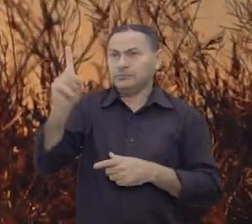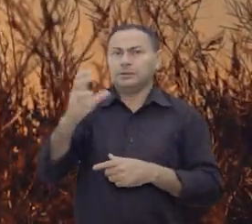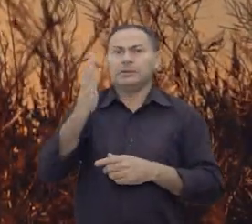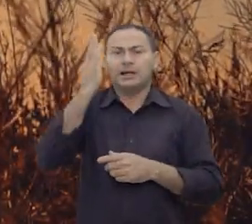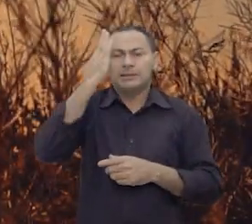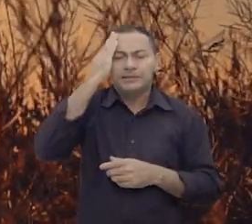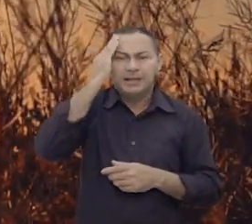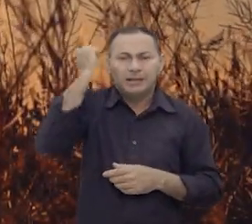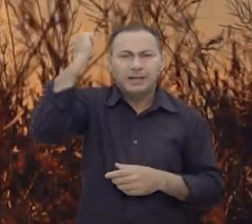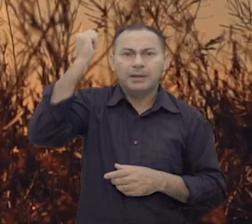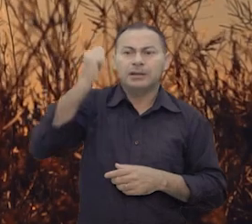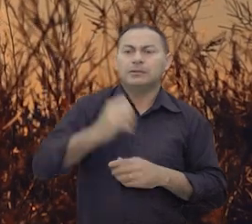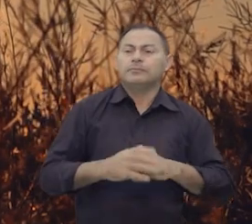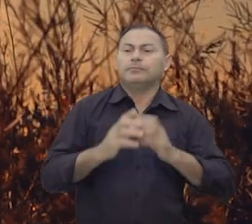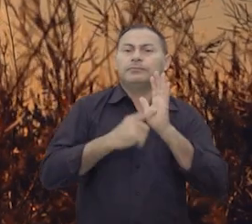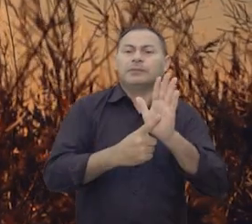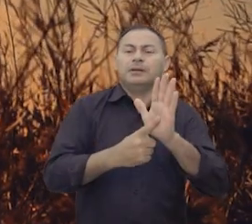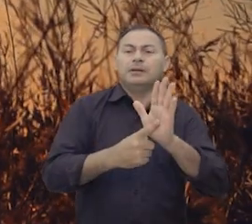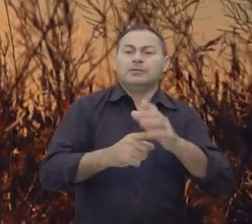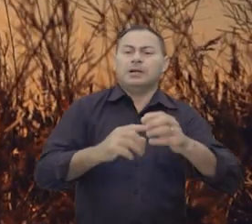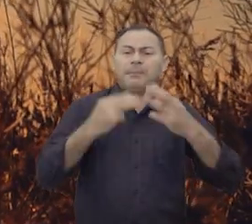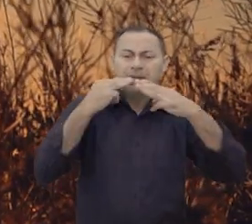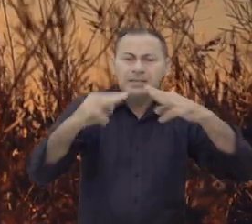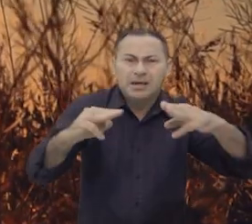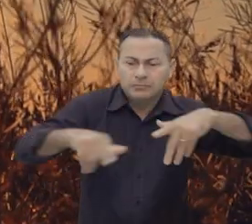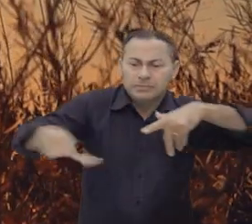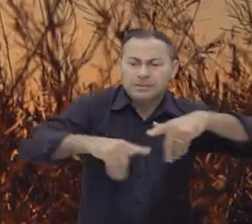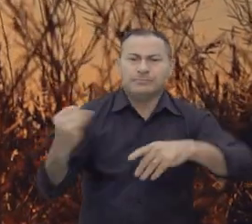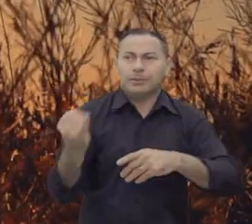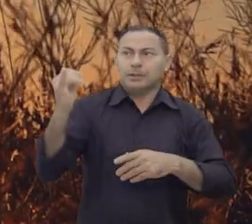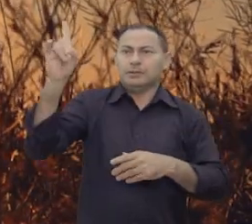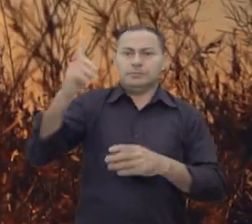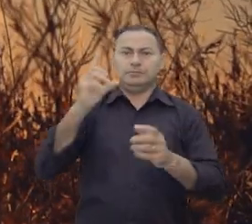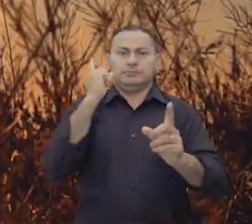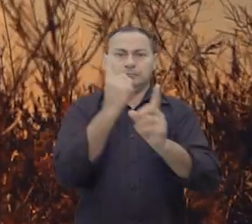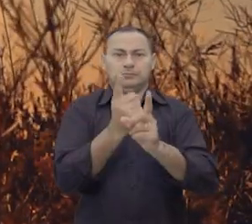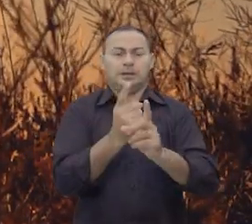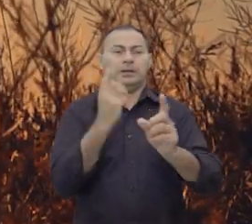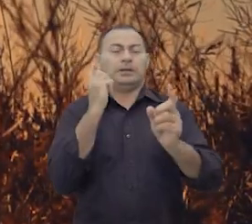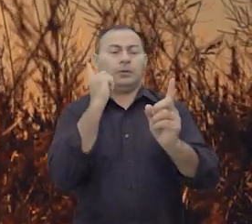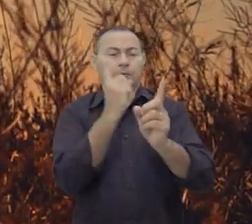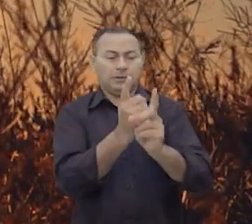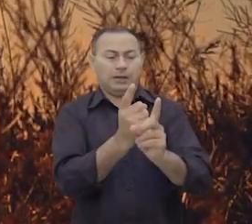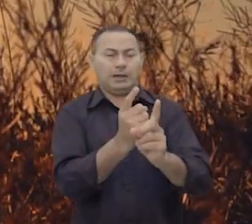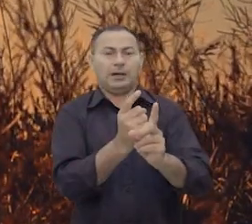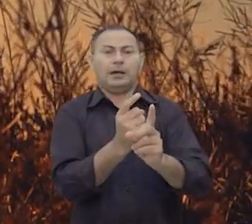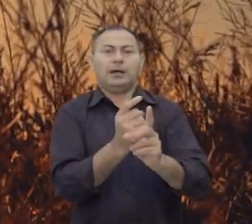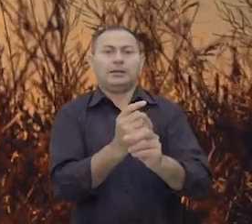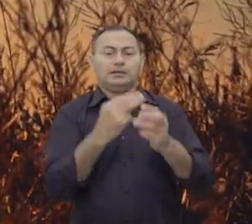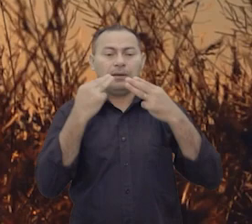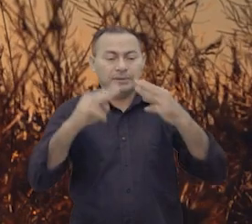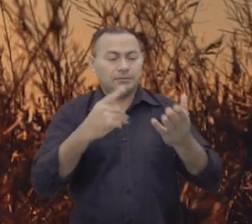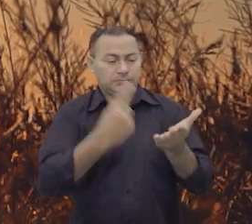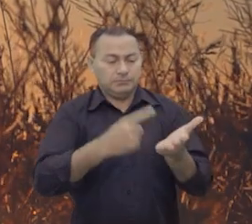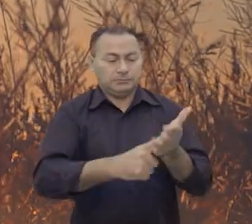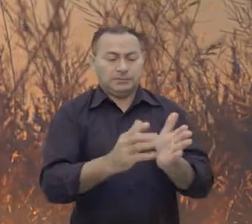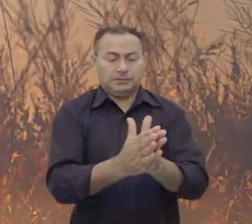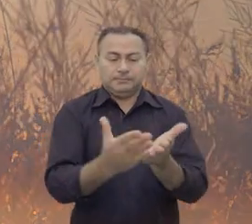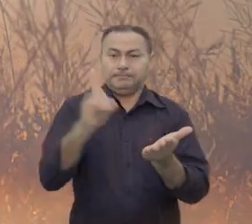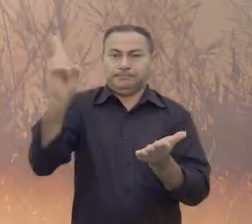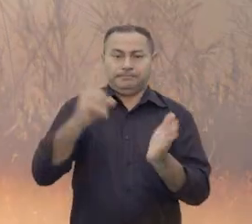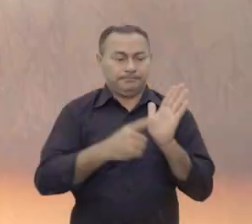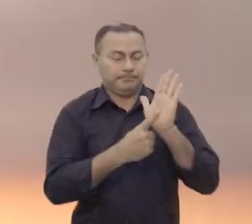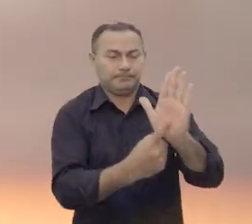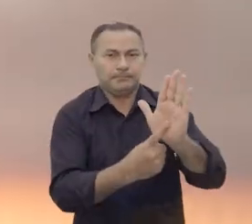que descobriram obras grandes para serem realizadas, encontraram a visão desse trabalho na palavra de Deus. Elas